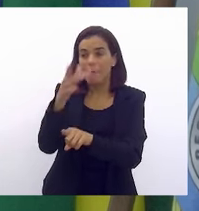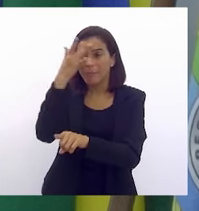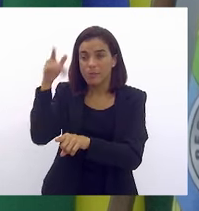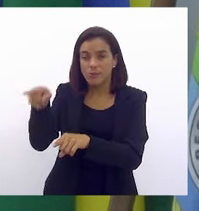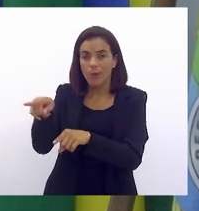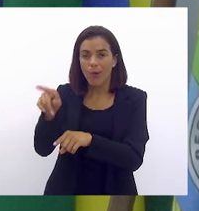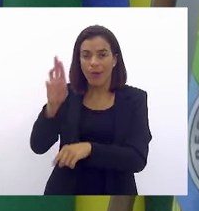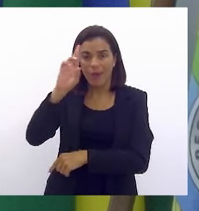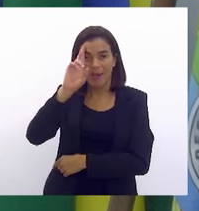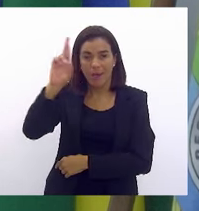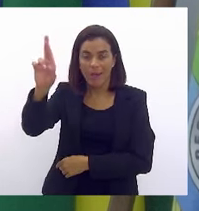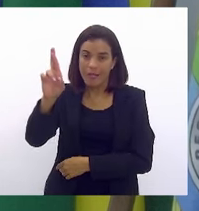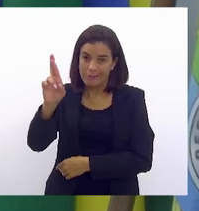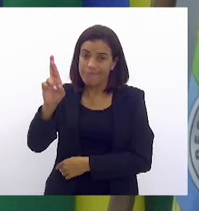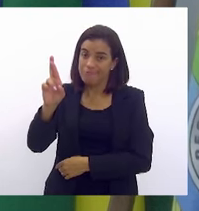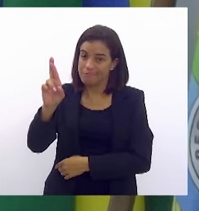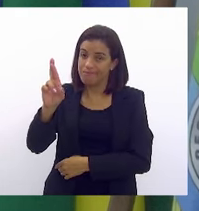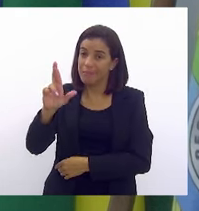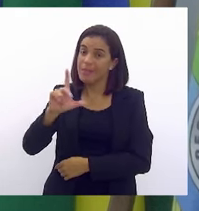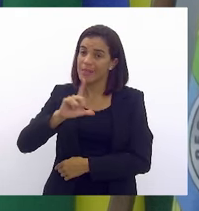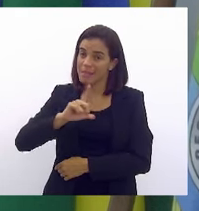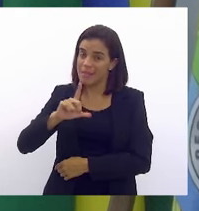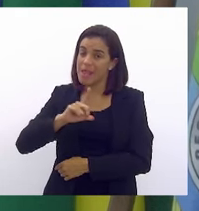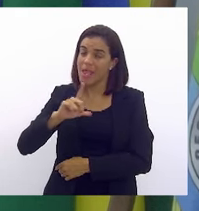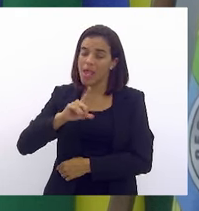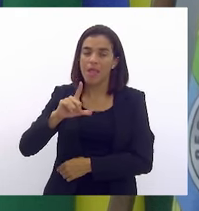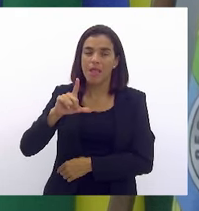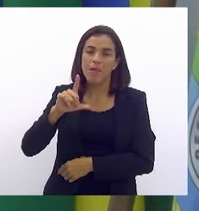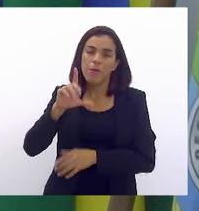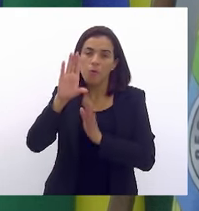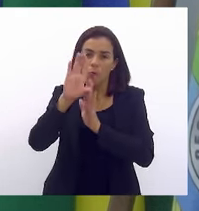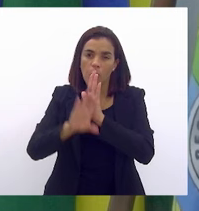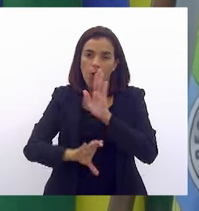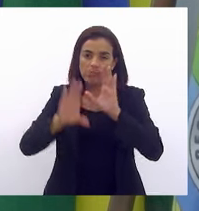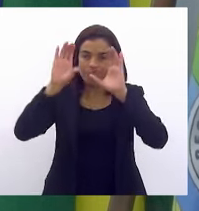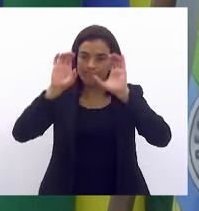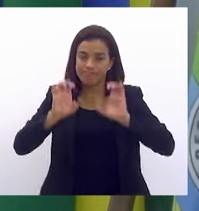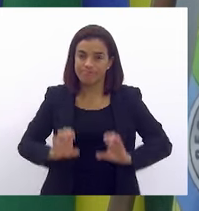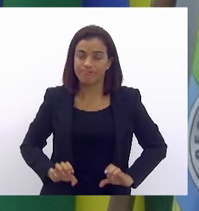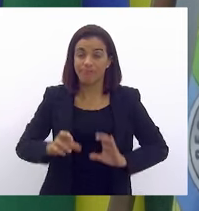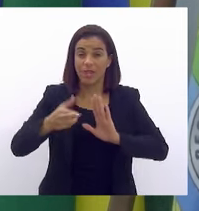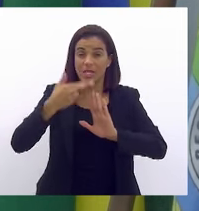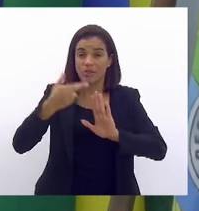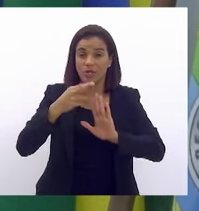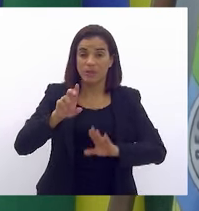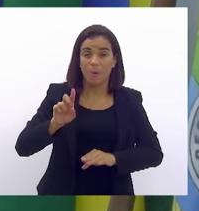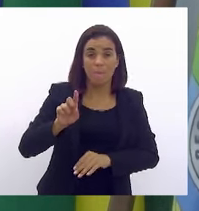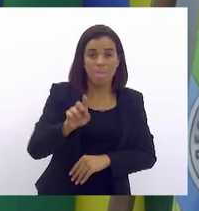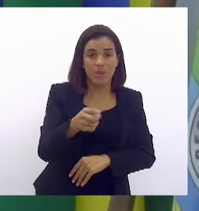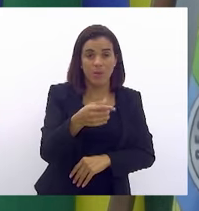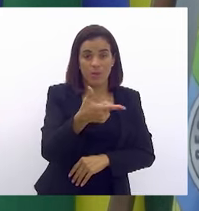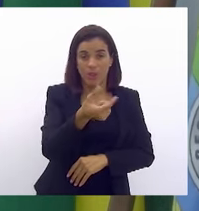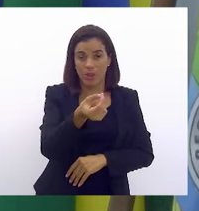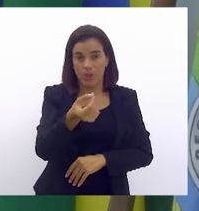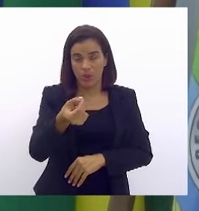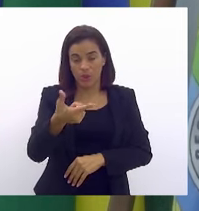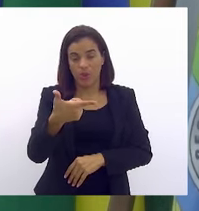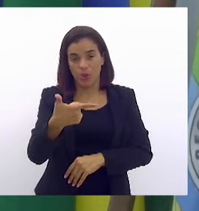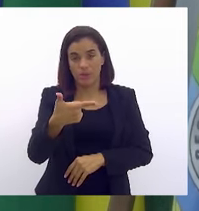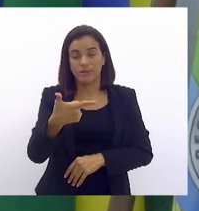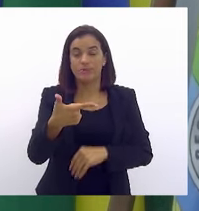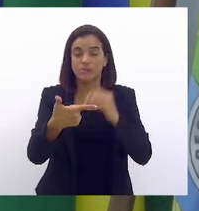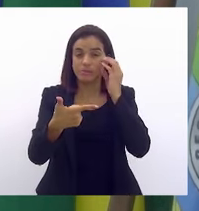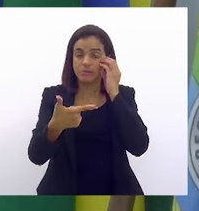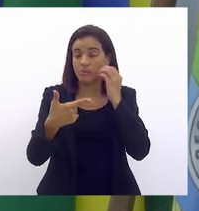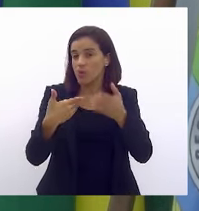ele, inclusive, a gente tem um código de ética baseado na resolução 1002. Qualquer profissional, qualquer